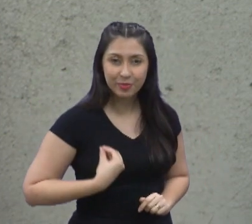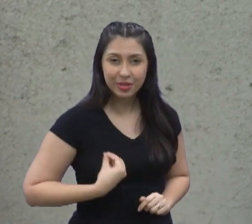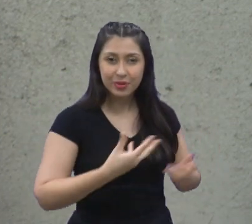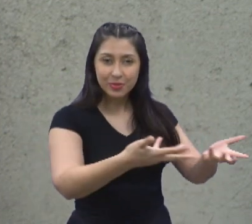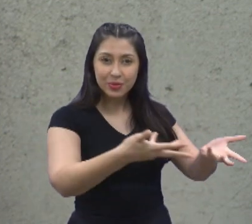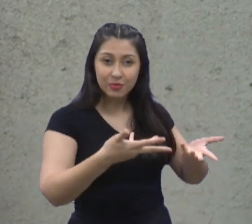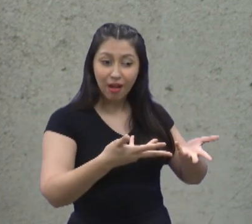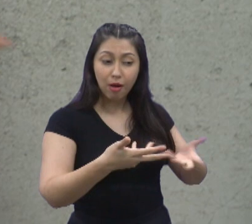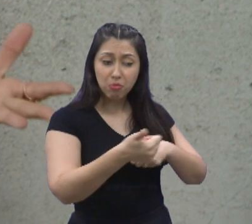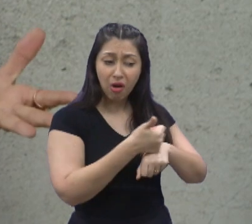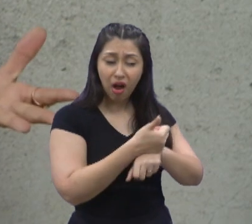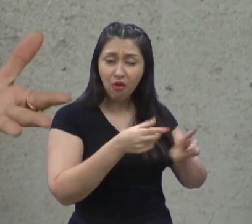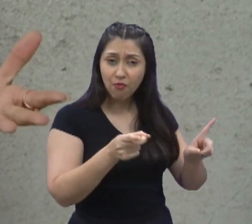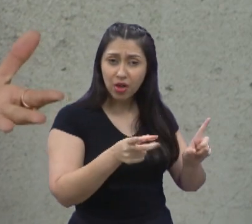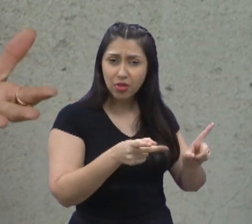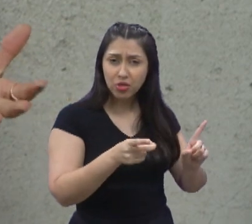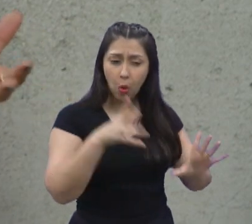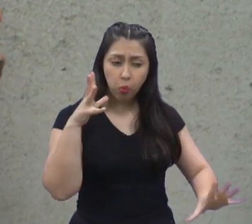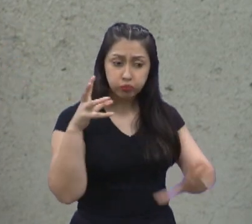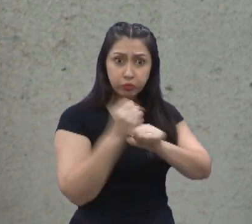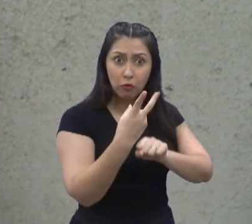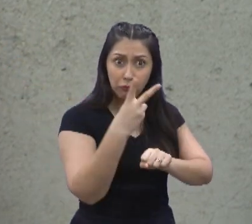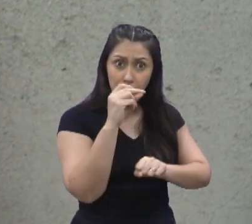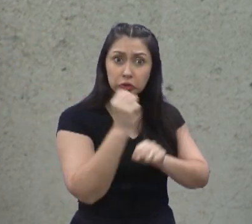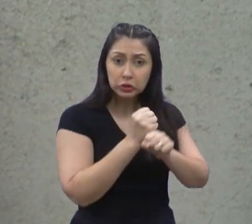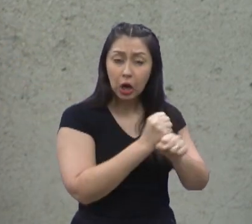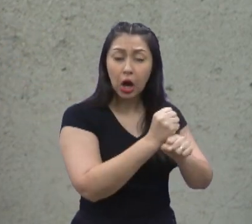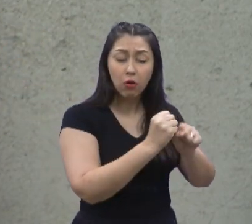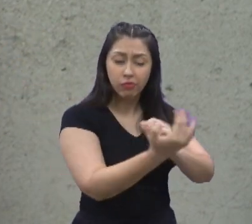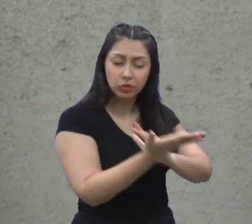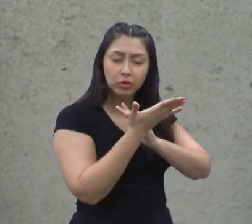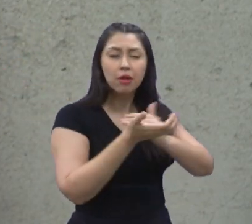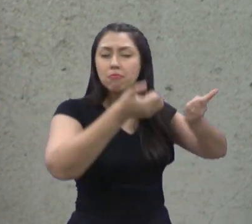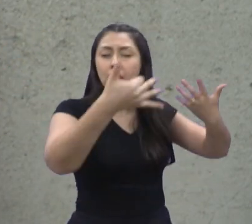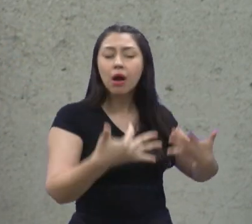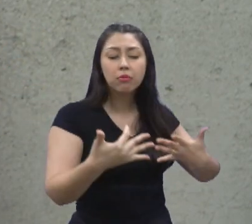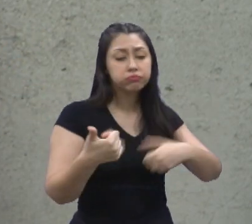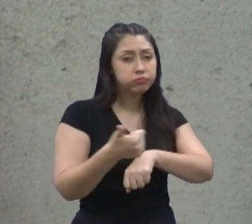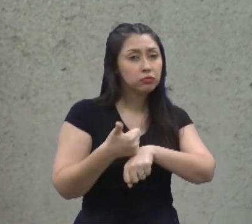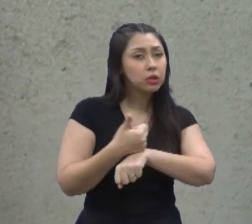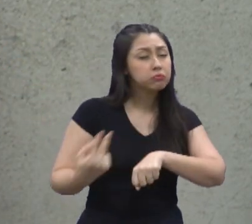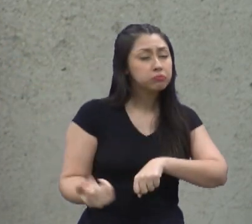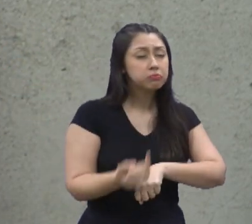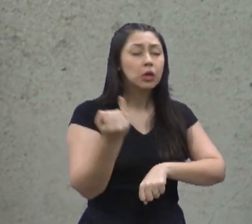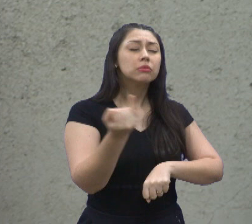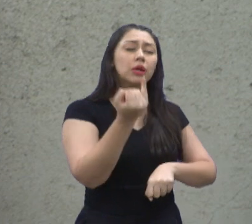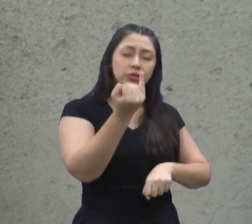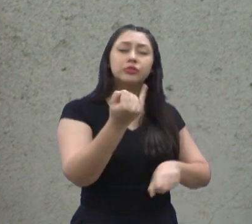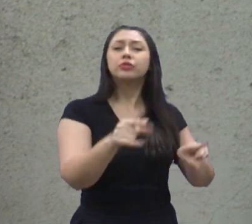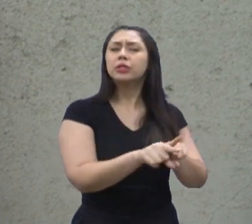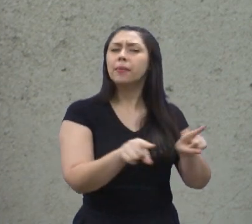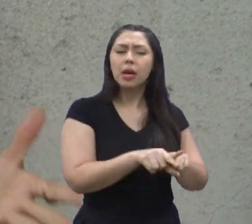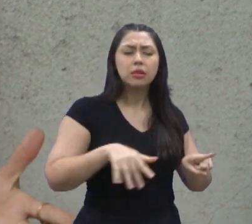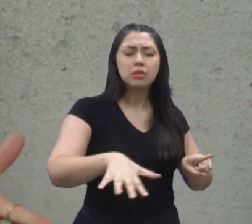que é vendedor há mais de 20 anos e que vai nos ajudar a entender sobre a relevância da profissão nos dias atuais, o mercado de